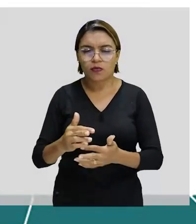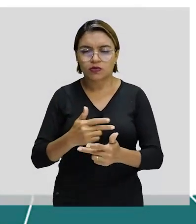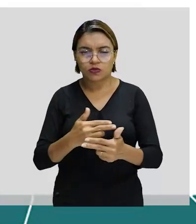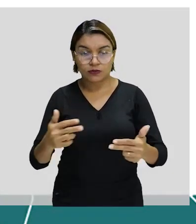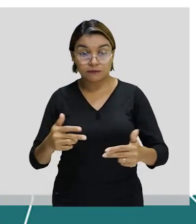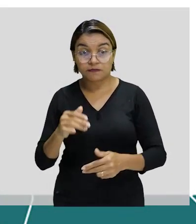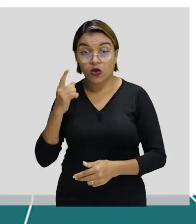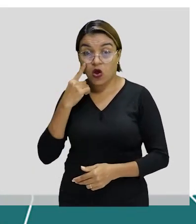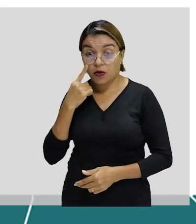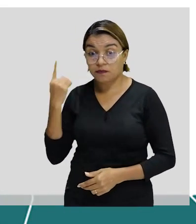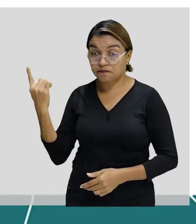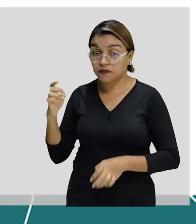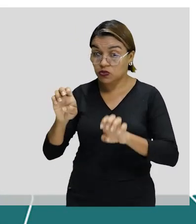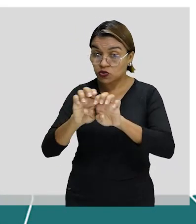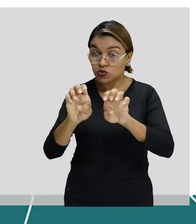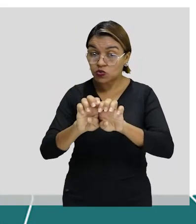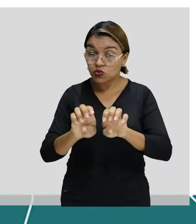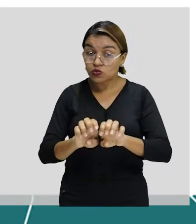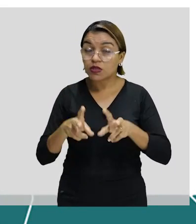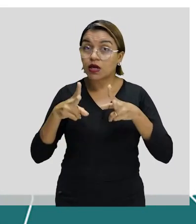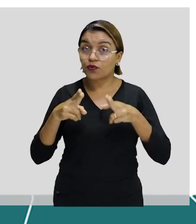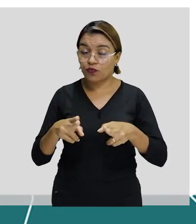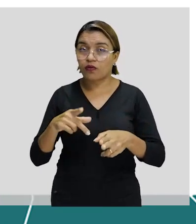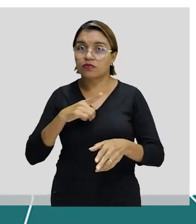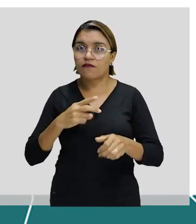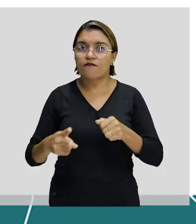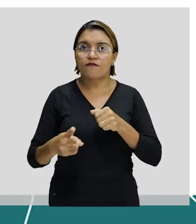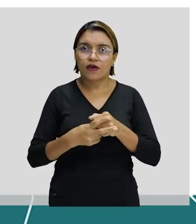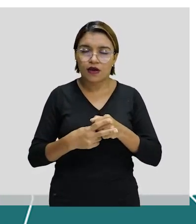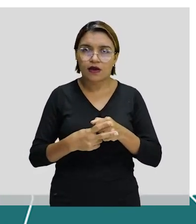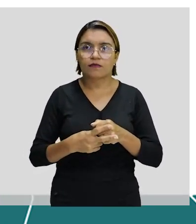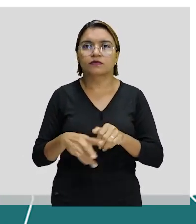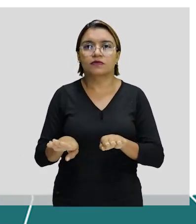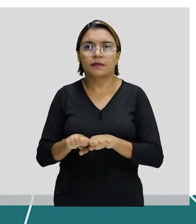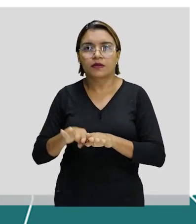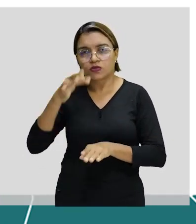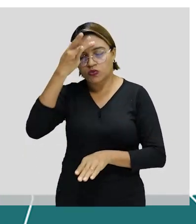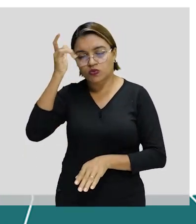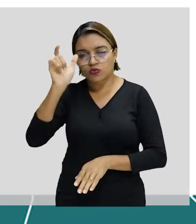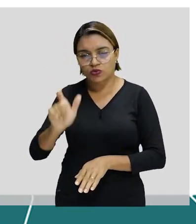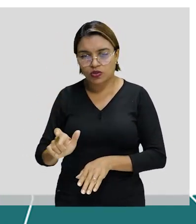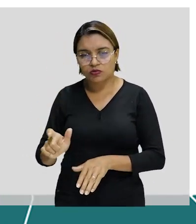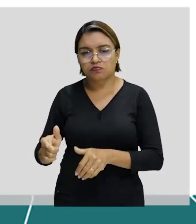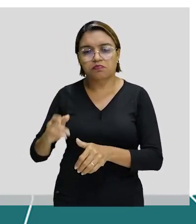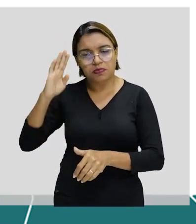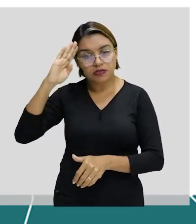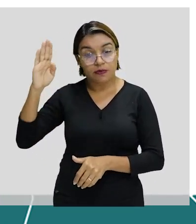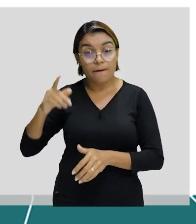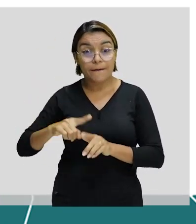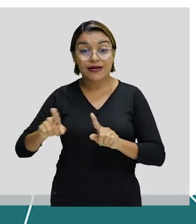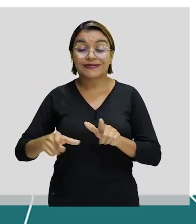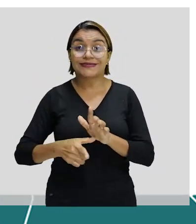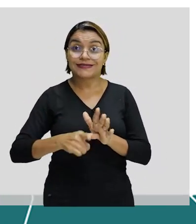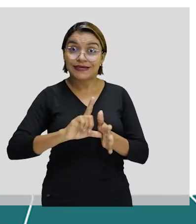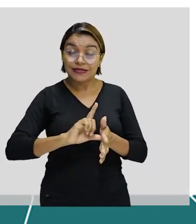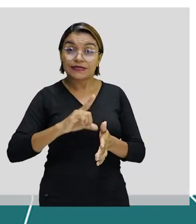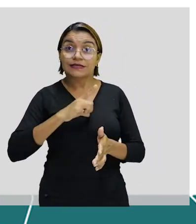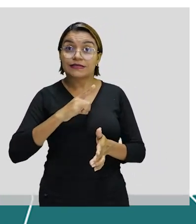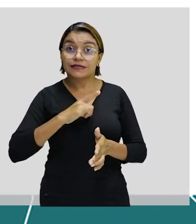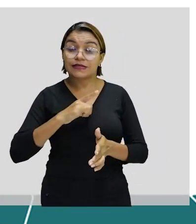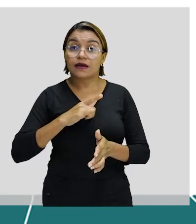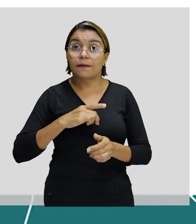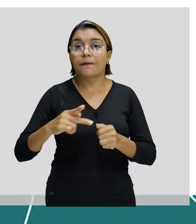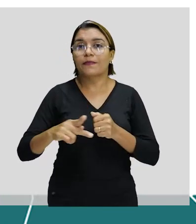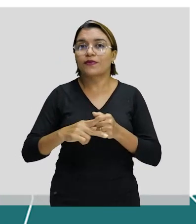tem a mesma estrutura. Eu tenho aqui o verbo auxiliar, o sujeito e o verbo principal, só que antes deles vem